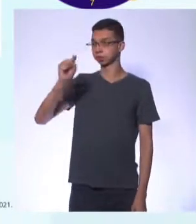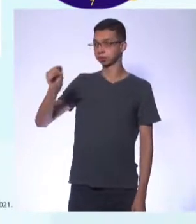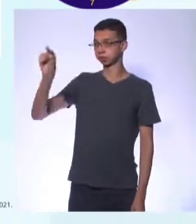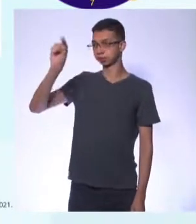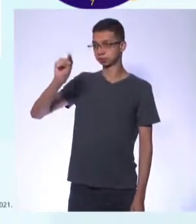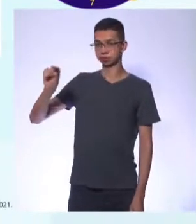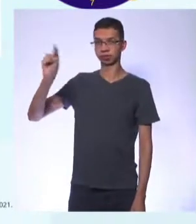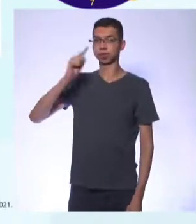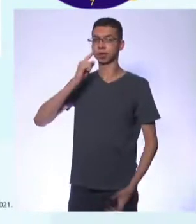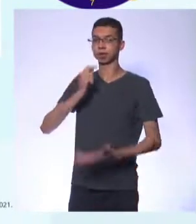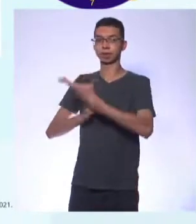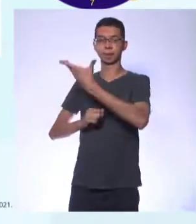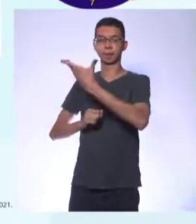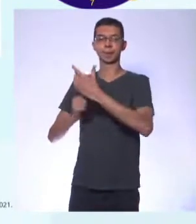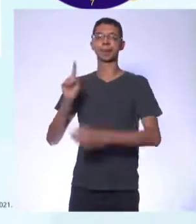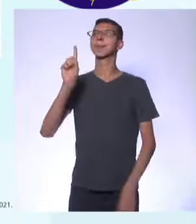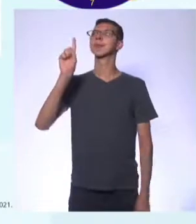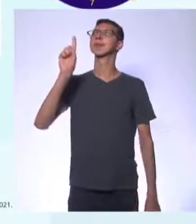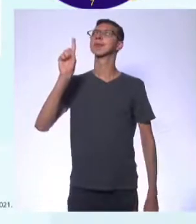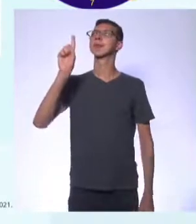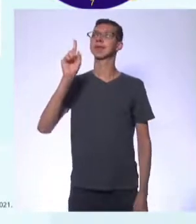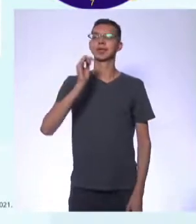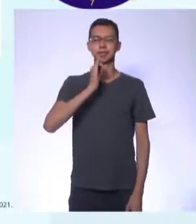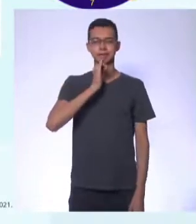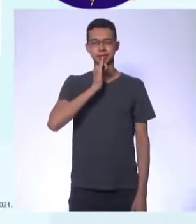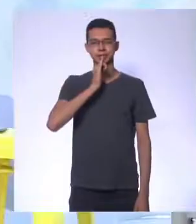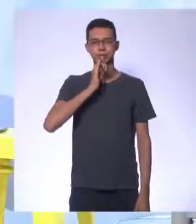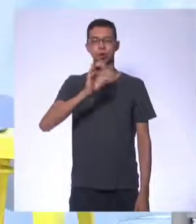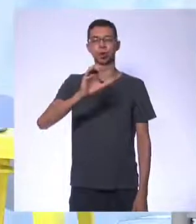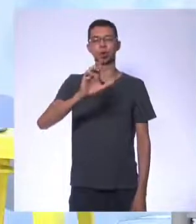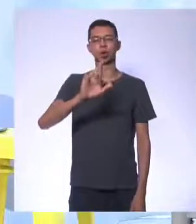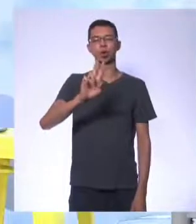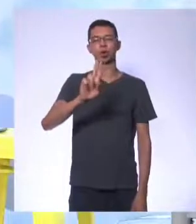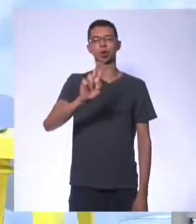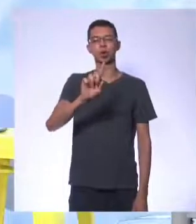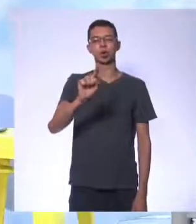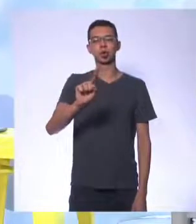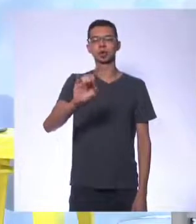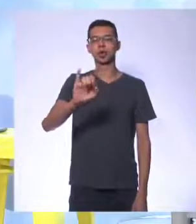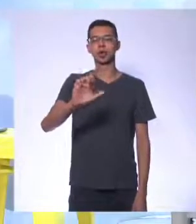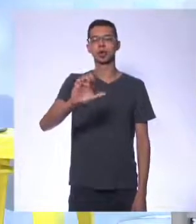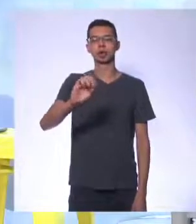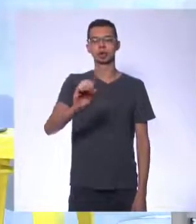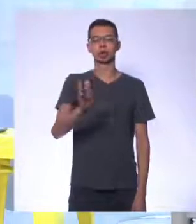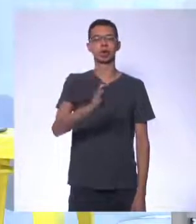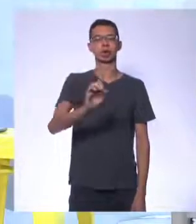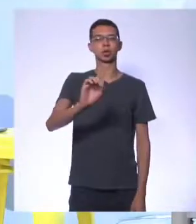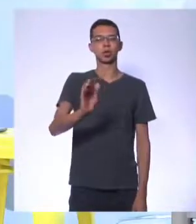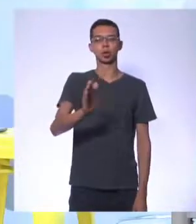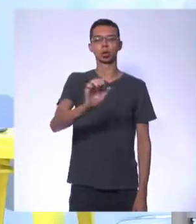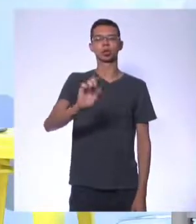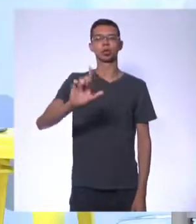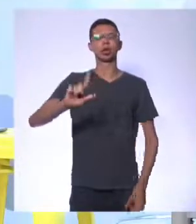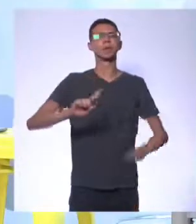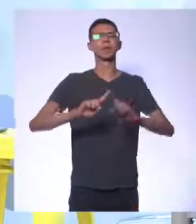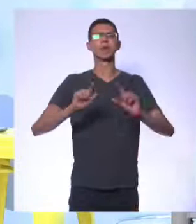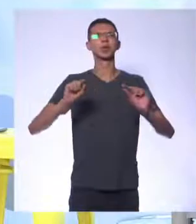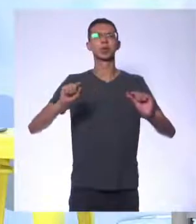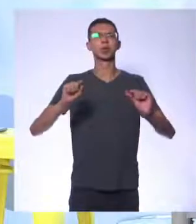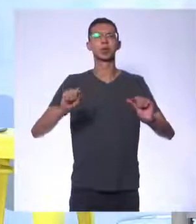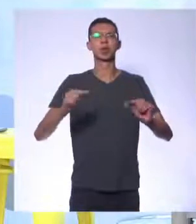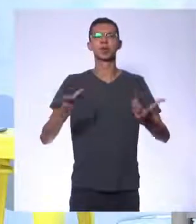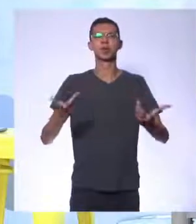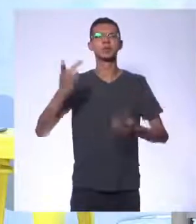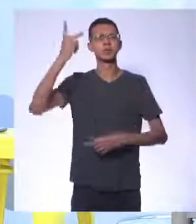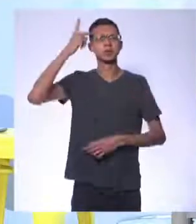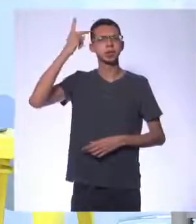de qualquer jeito na nossa bandeira, elas têm uma posição e um simbolismo. Professor, o que a bandeira de São Paulo está fazendo perdida aqui?